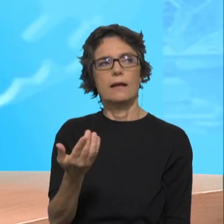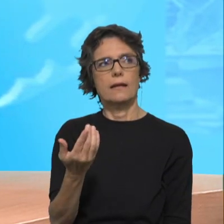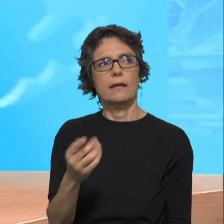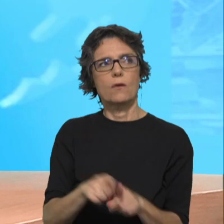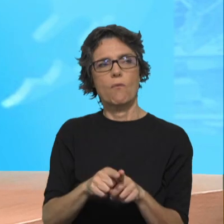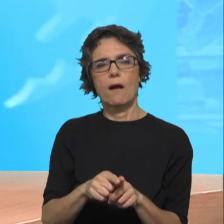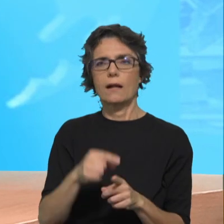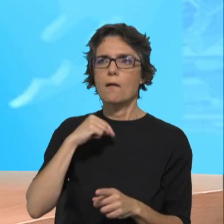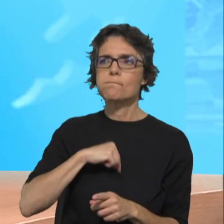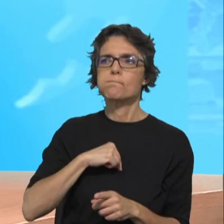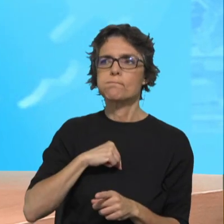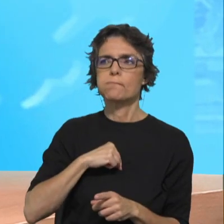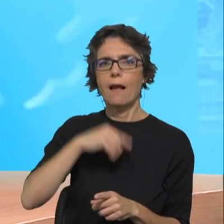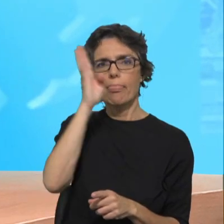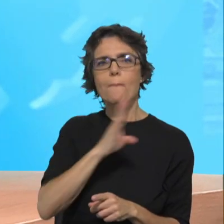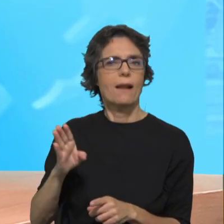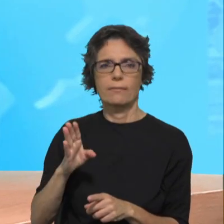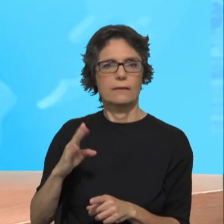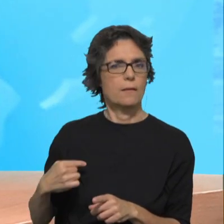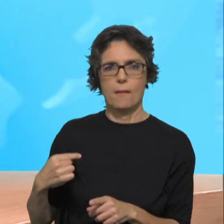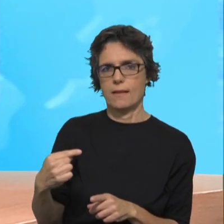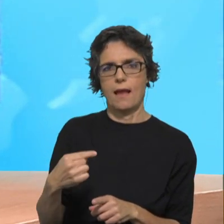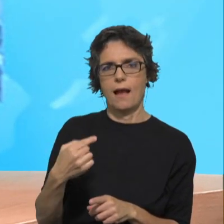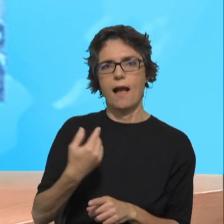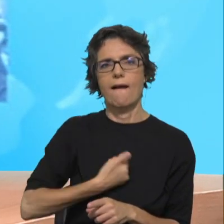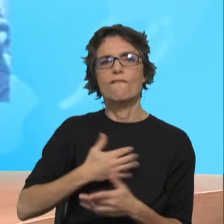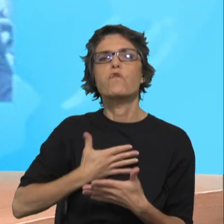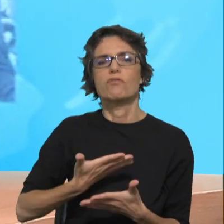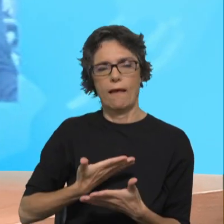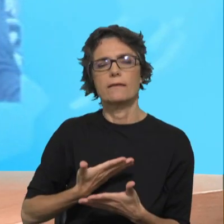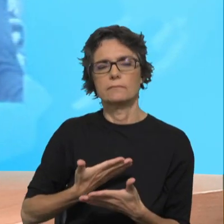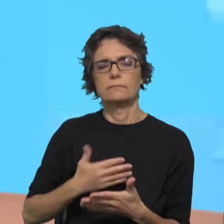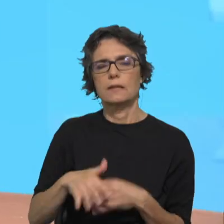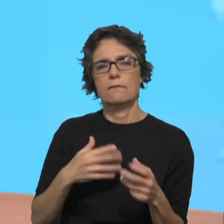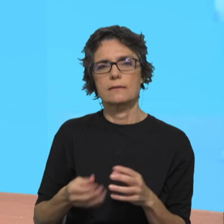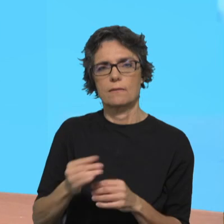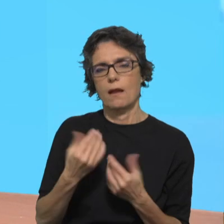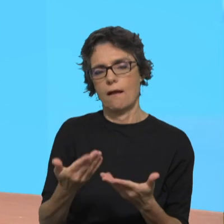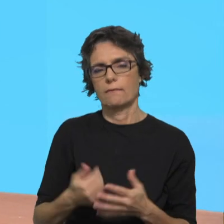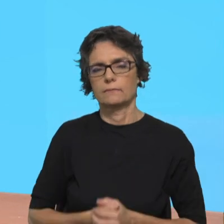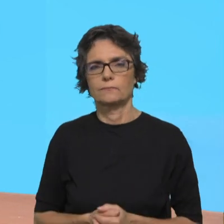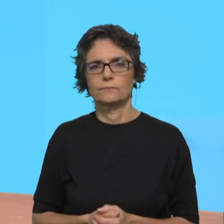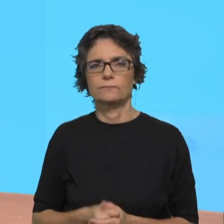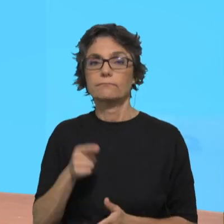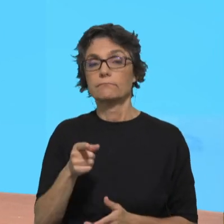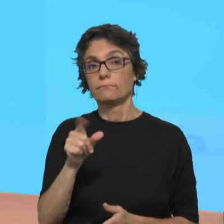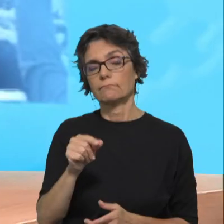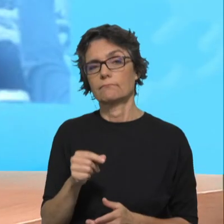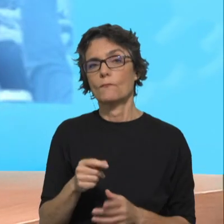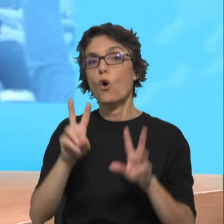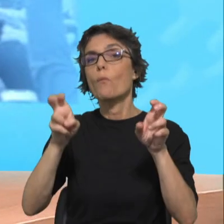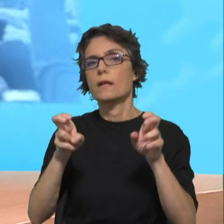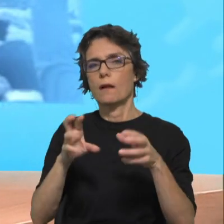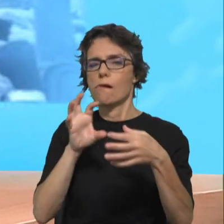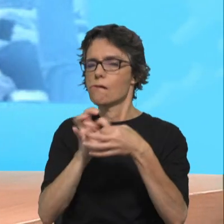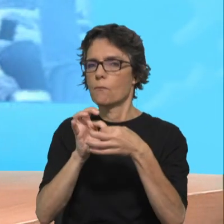nas suas práticas, nas suas preocupações. E podemos dizer que é um tema que marca o pontificado do Papa Francisco? Não tenho a menor